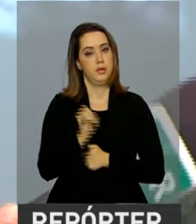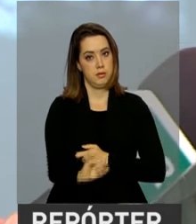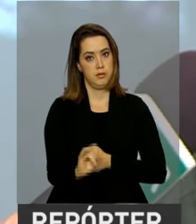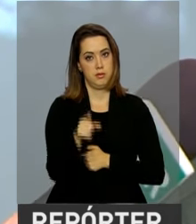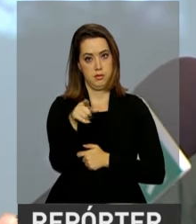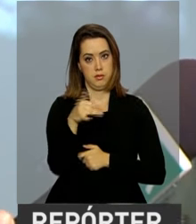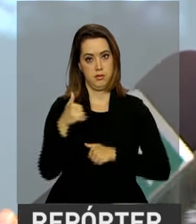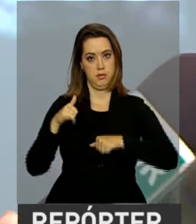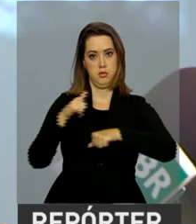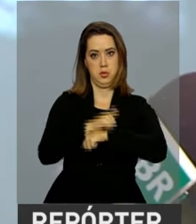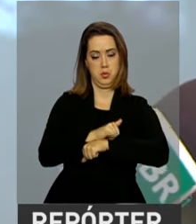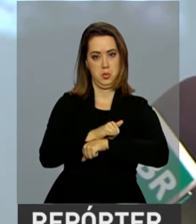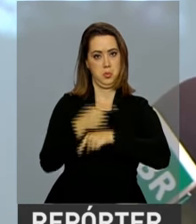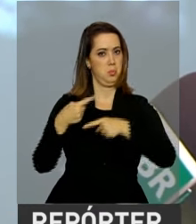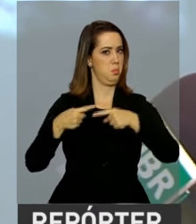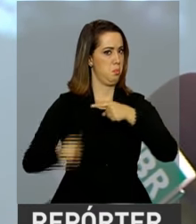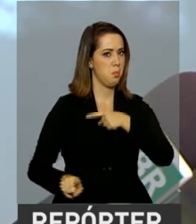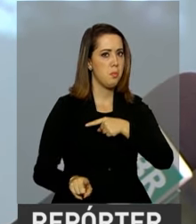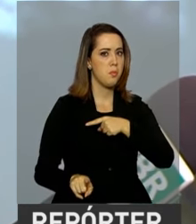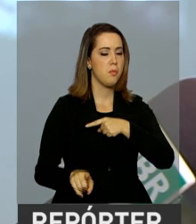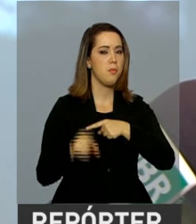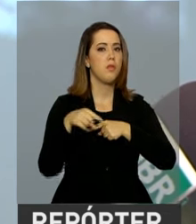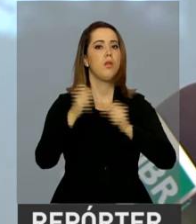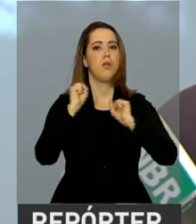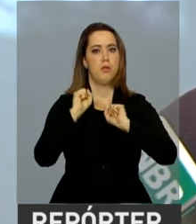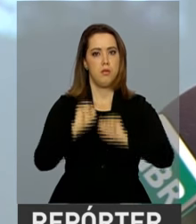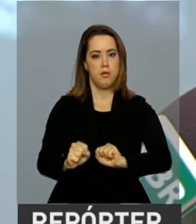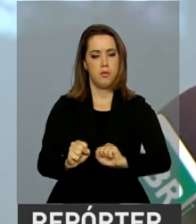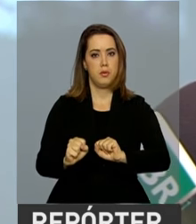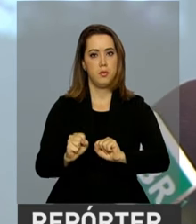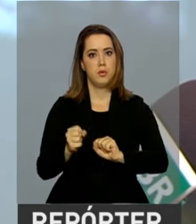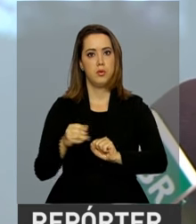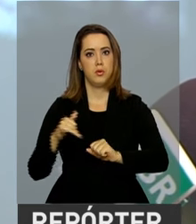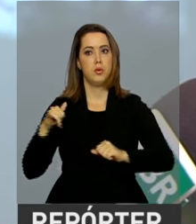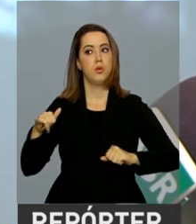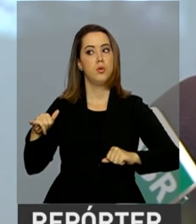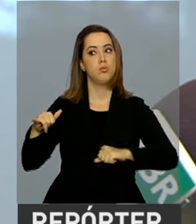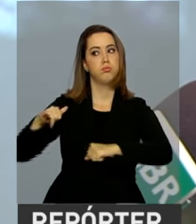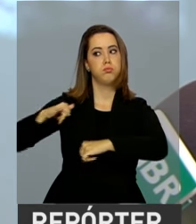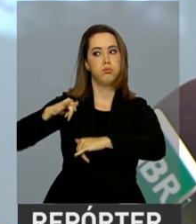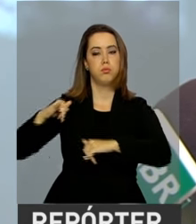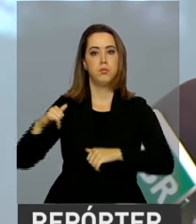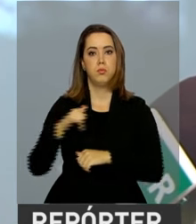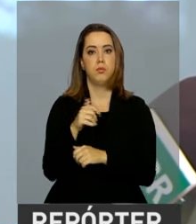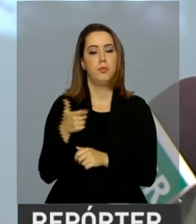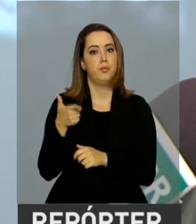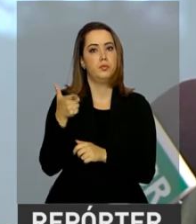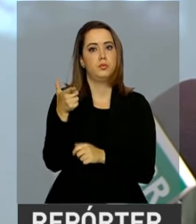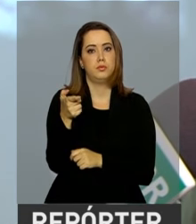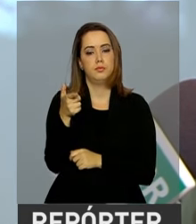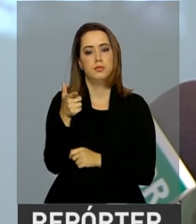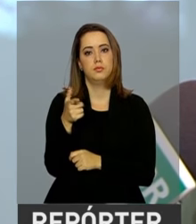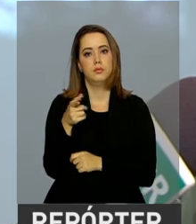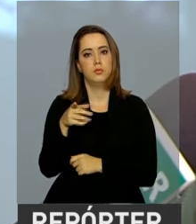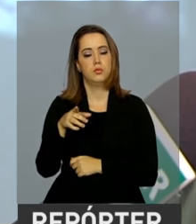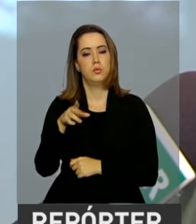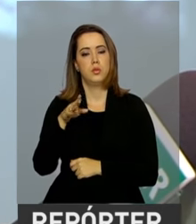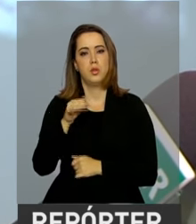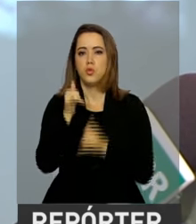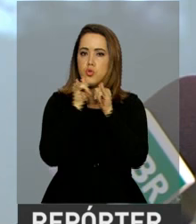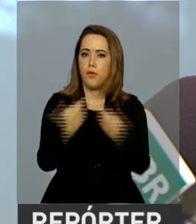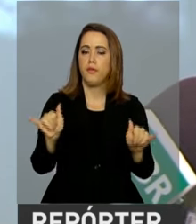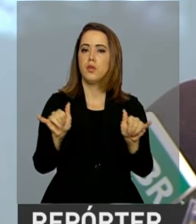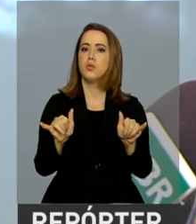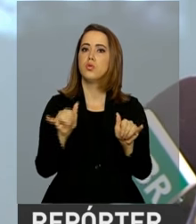ela não obedeça às ordens da Defesa Aérea, ela pode ser submetida a um tiro de aviso. Esse tiro de aviso que consiste em